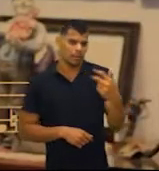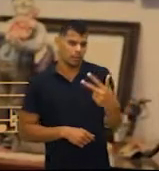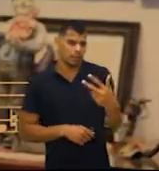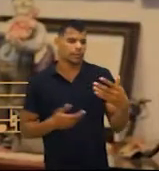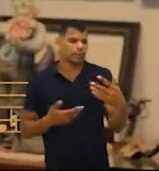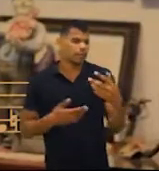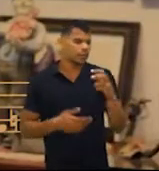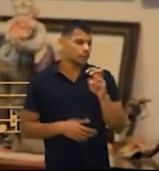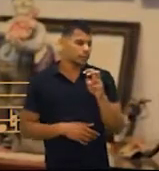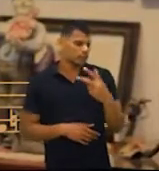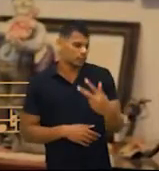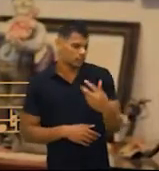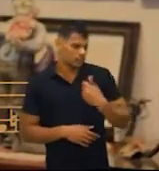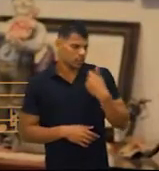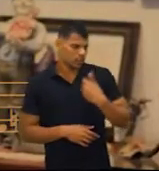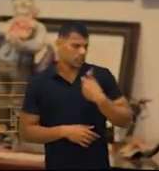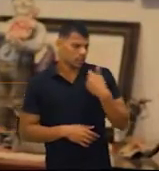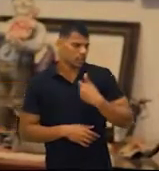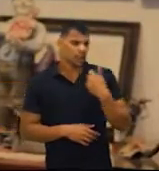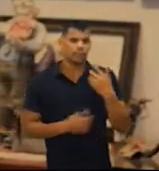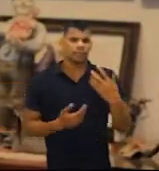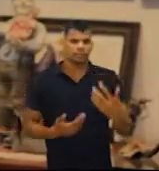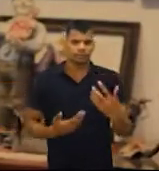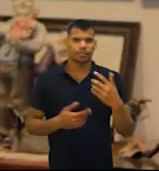67, estou agora, vou fazer 53.